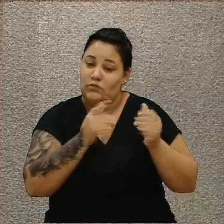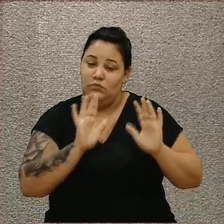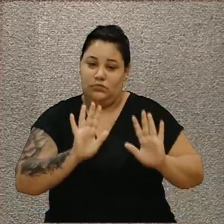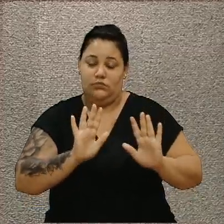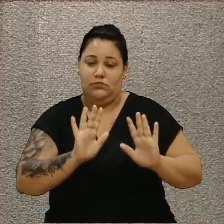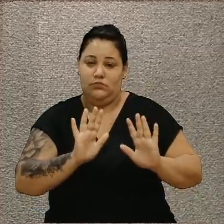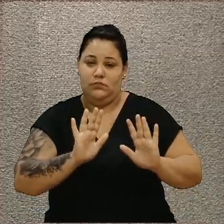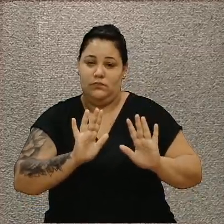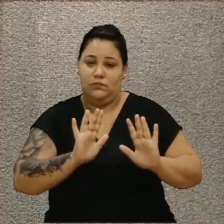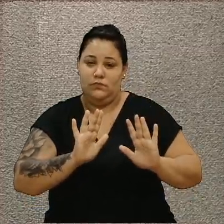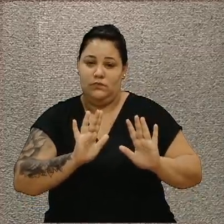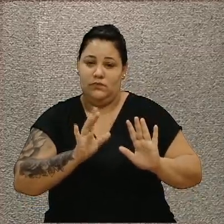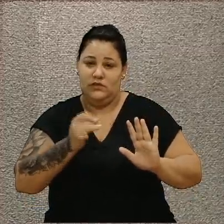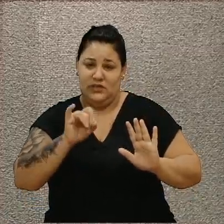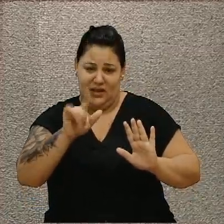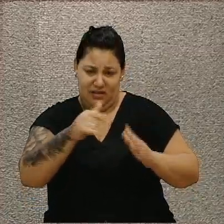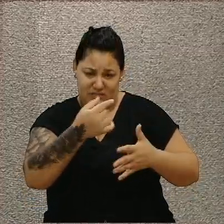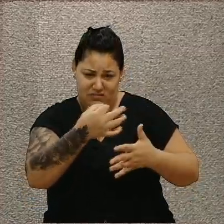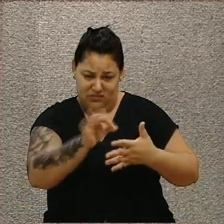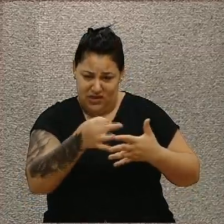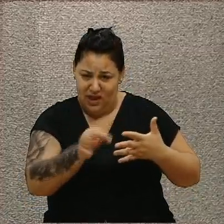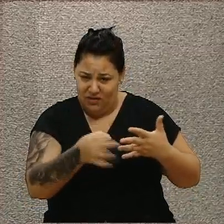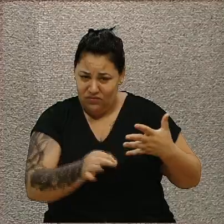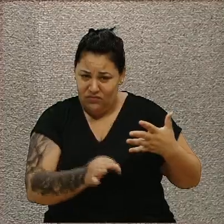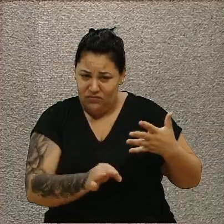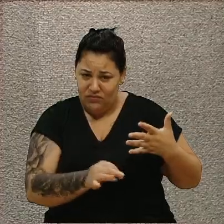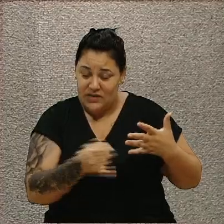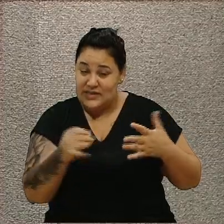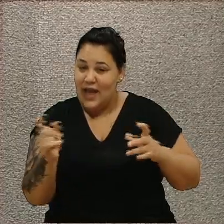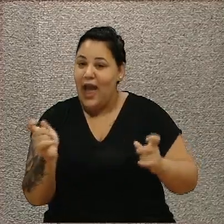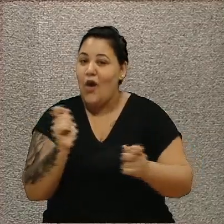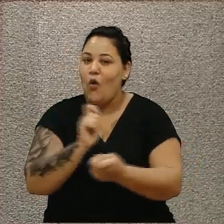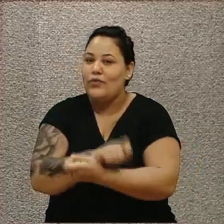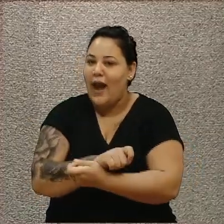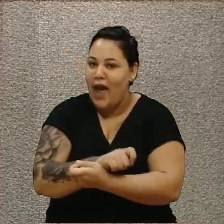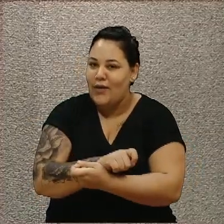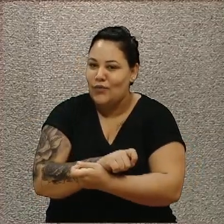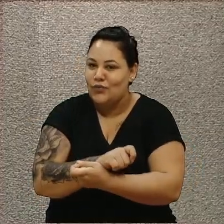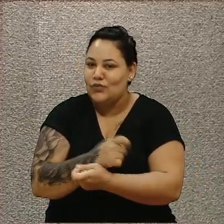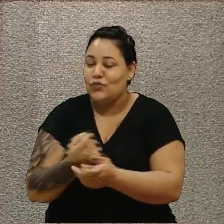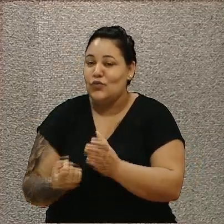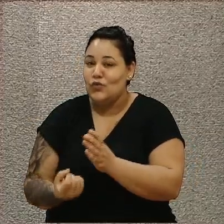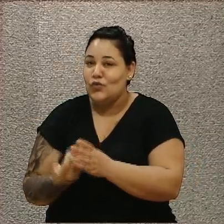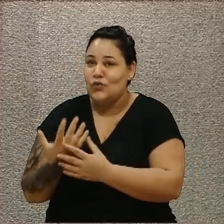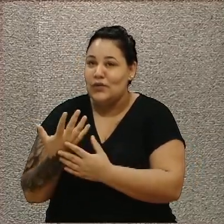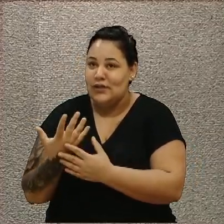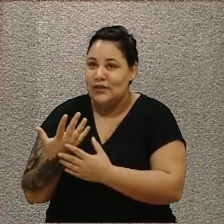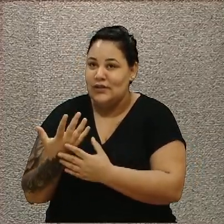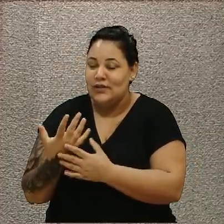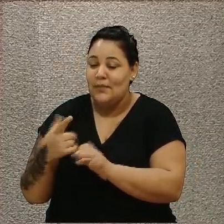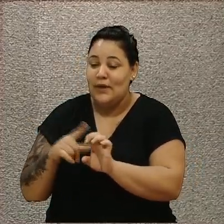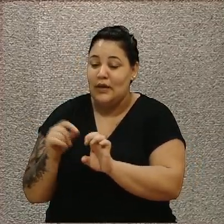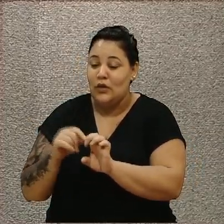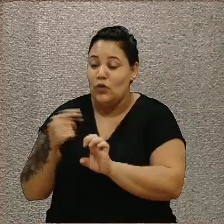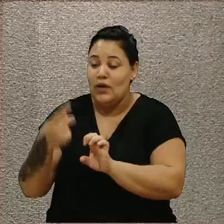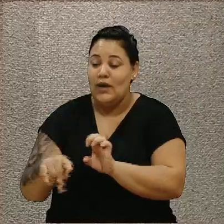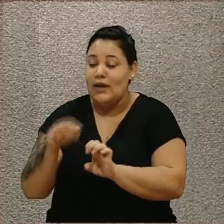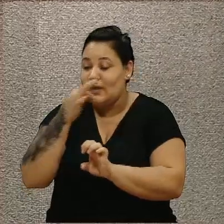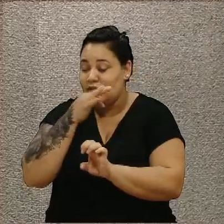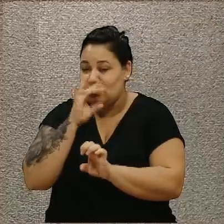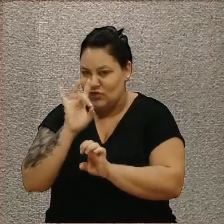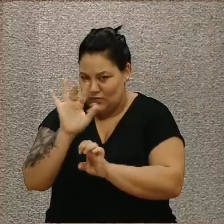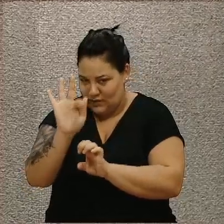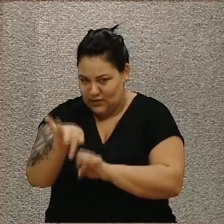Vamos, se é esse o critério. Quando, ao contrário, quando tu cria e, aliás, os empresários em Caxias, e concluo,